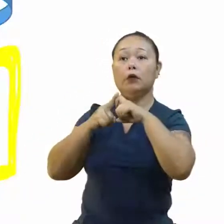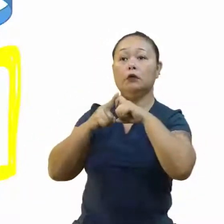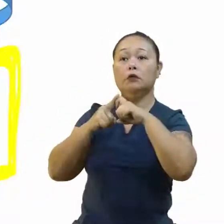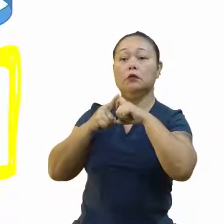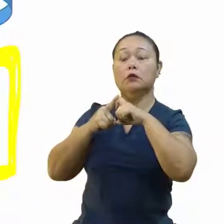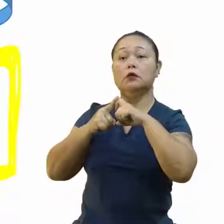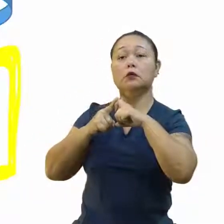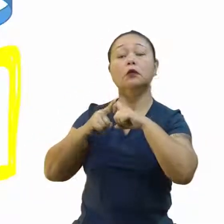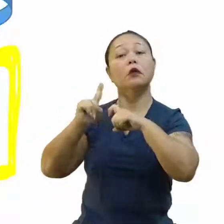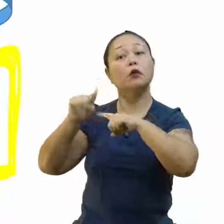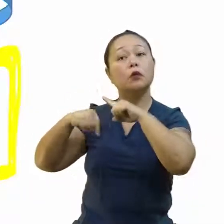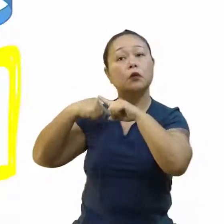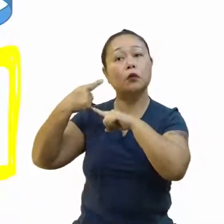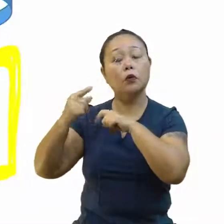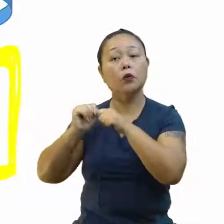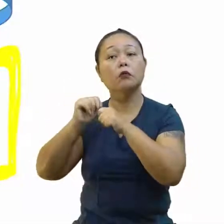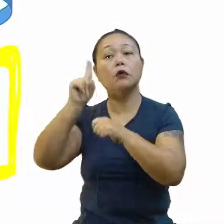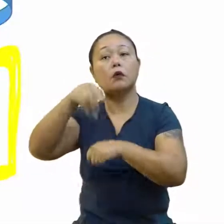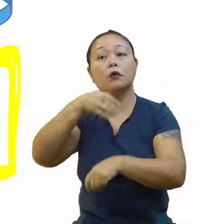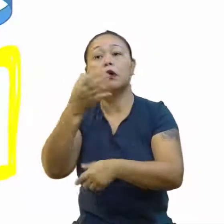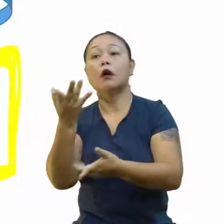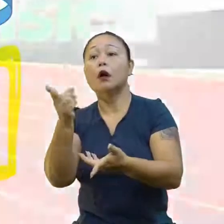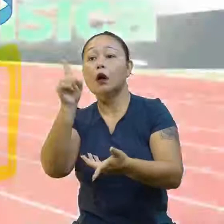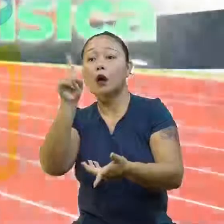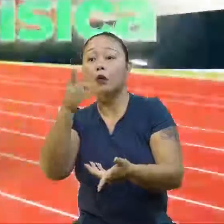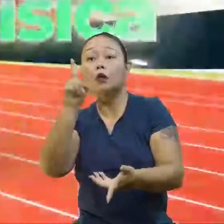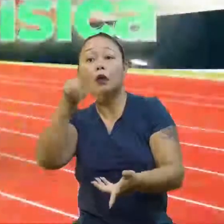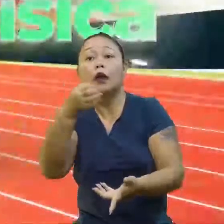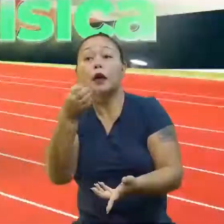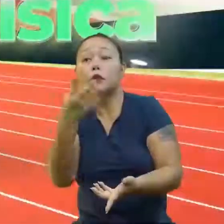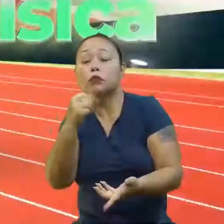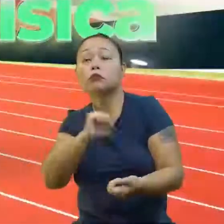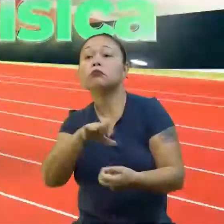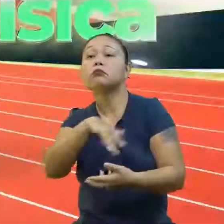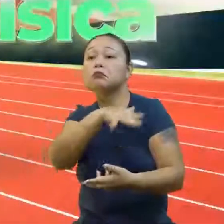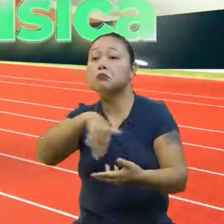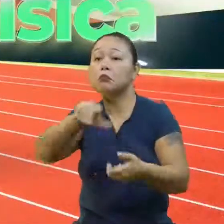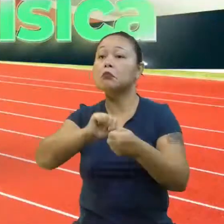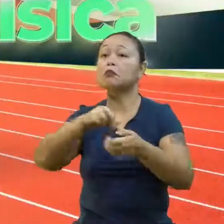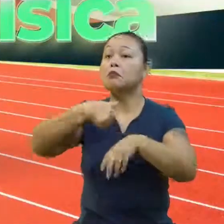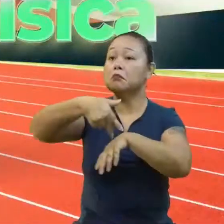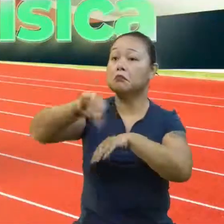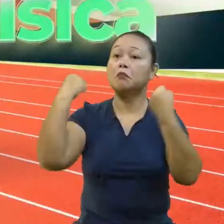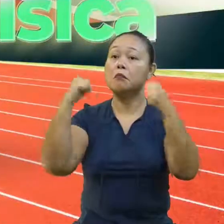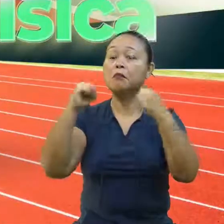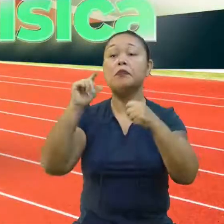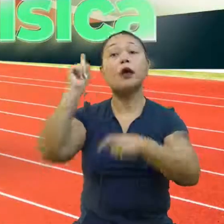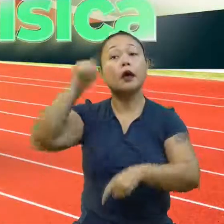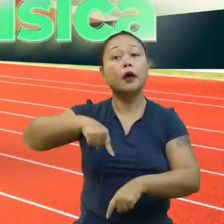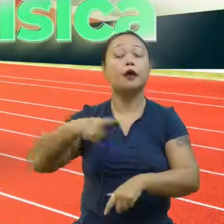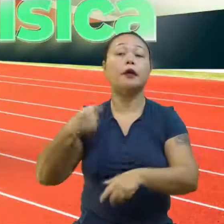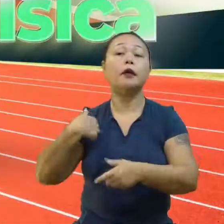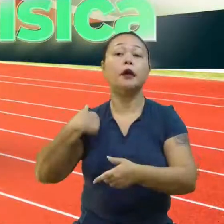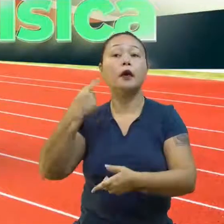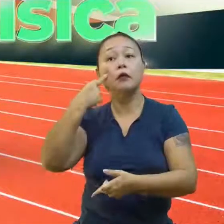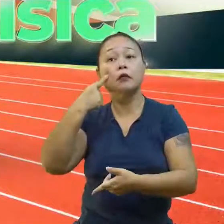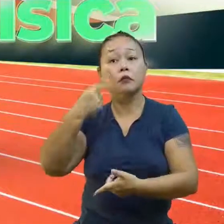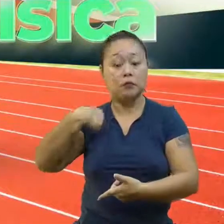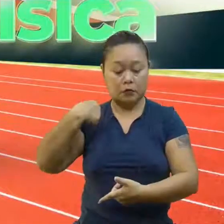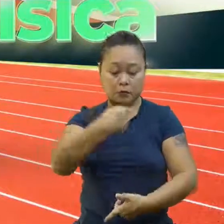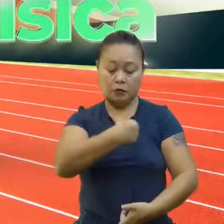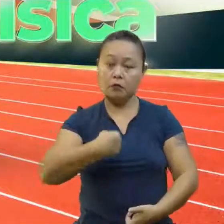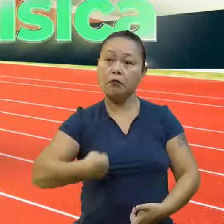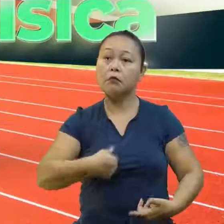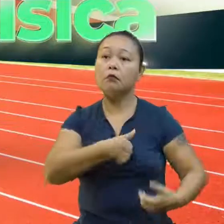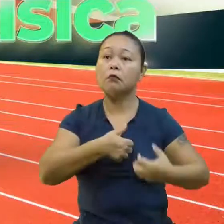da gente ir para os benefícios da atividade física no sistema cardiovascular, é importante a gente observar o quê? O que eu quero